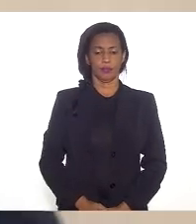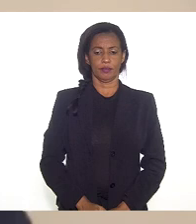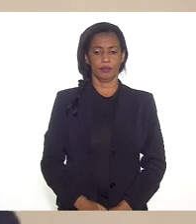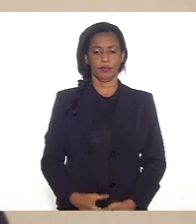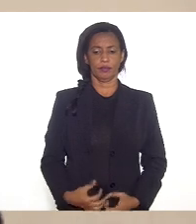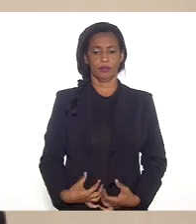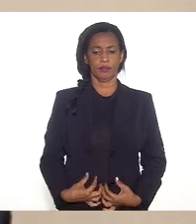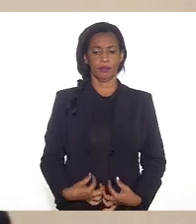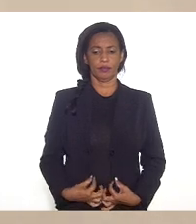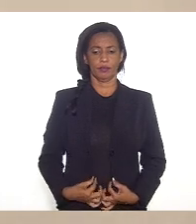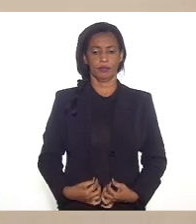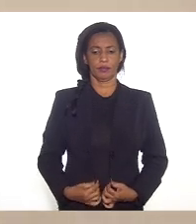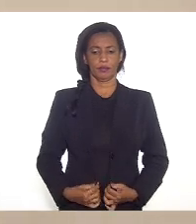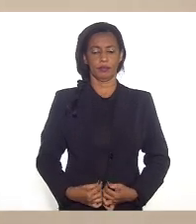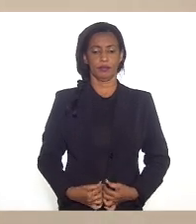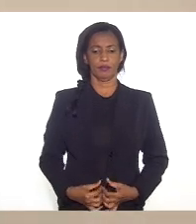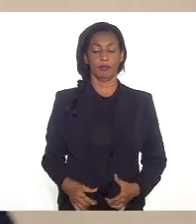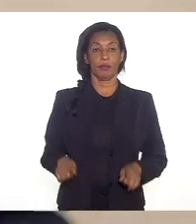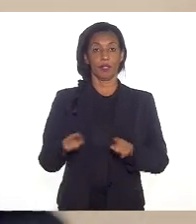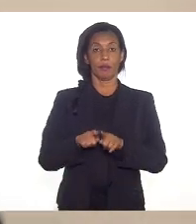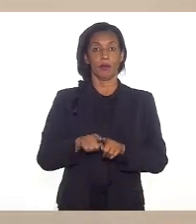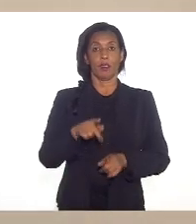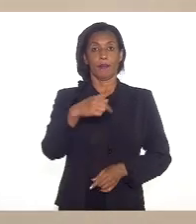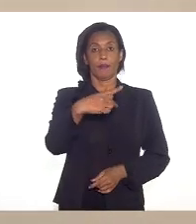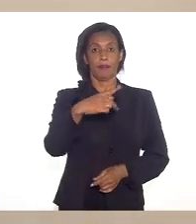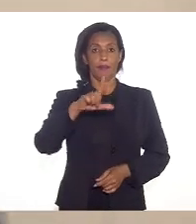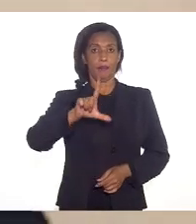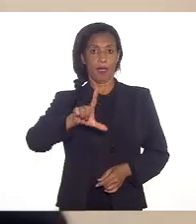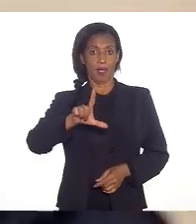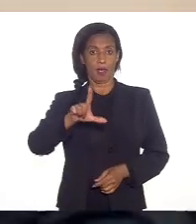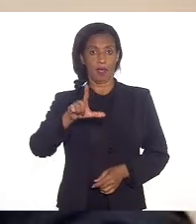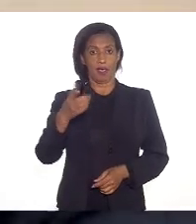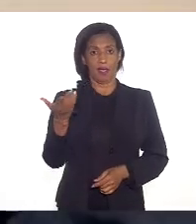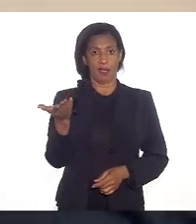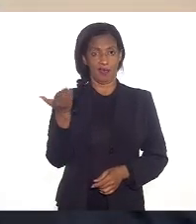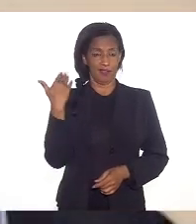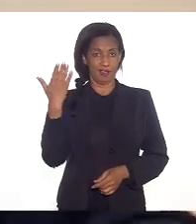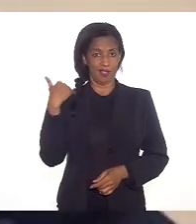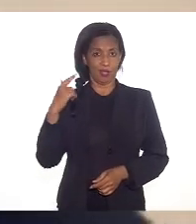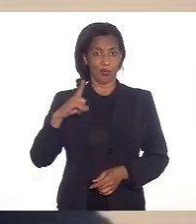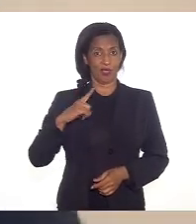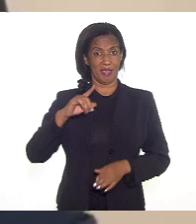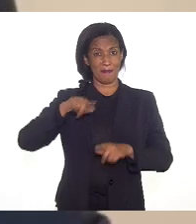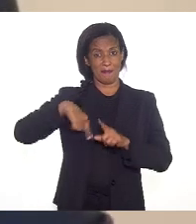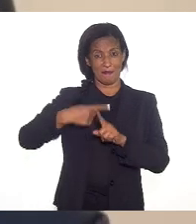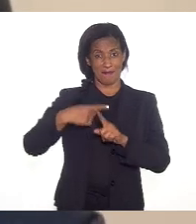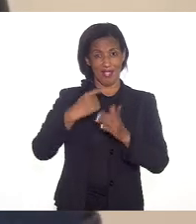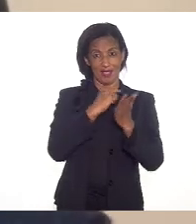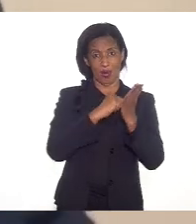Até porque o PL anterior tem mais autores e é mais amplo.